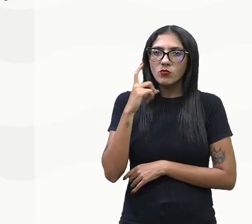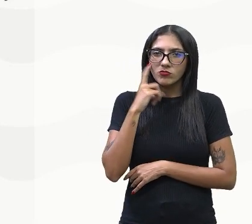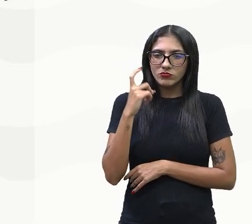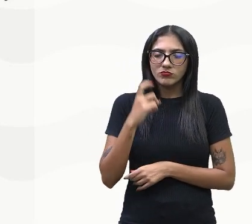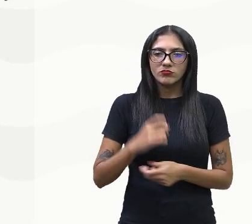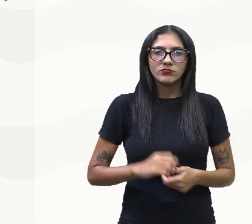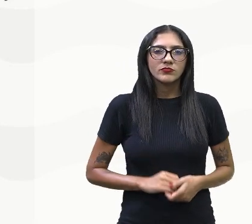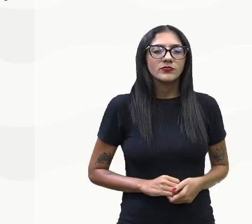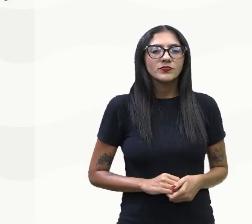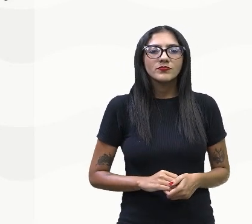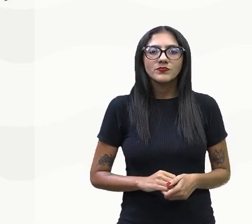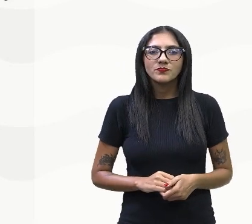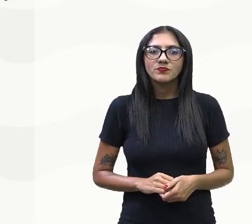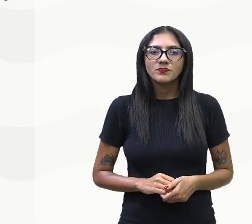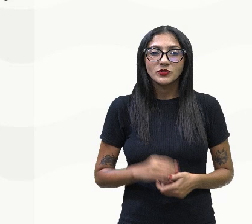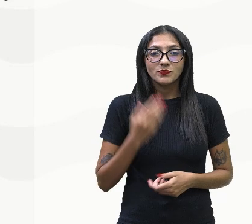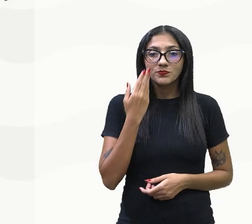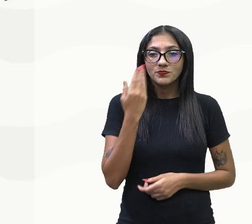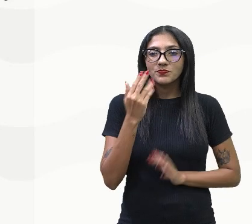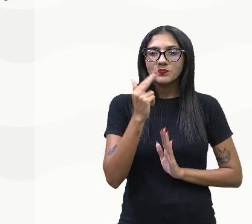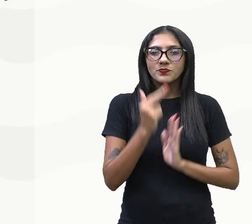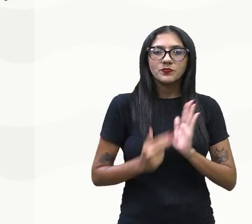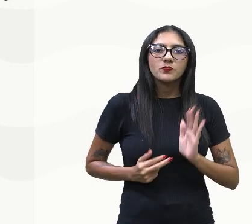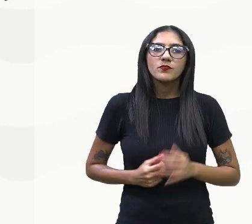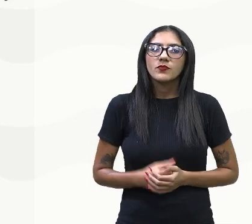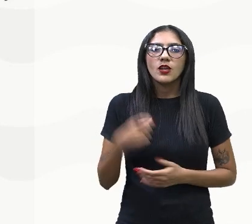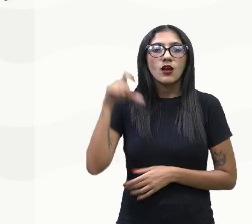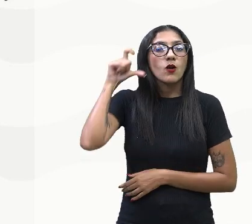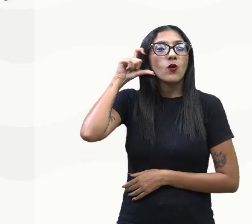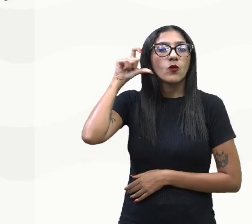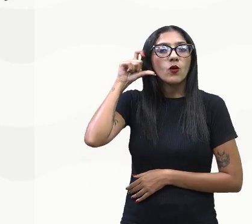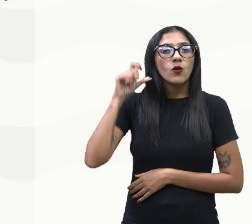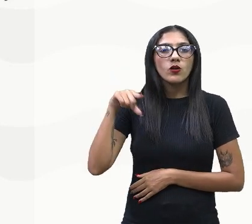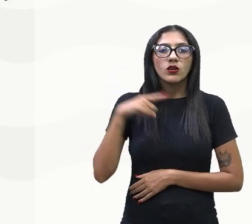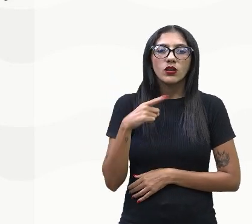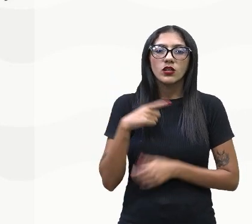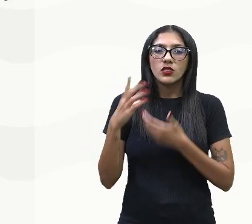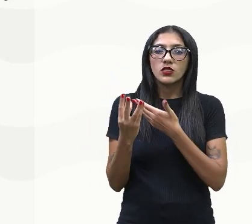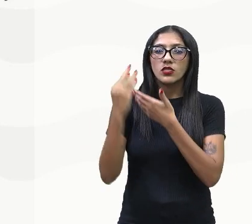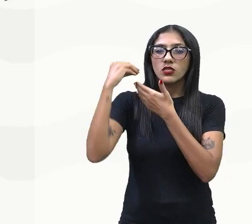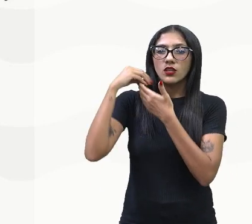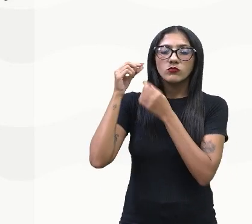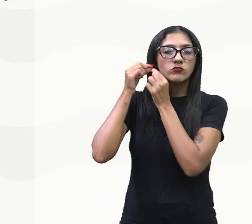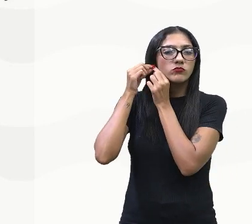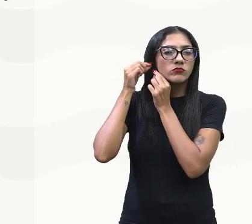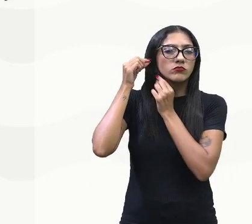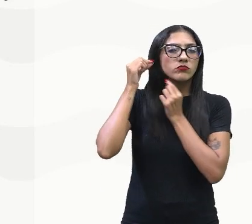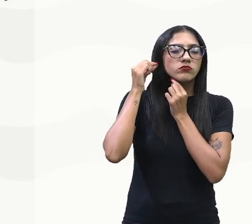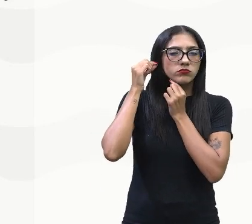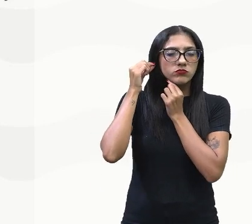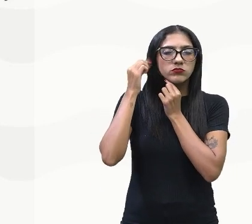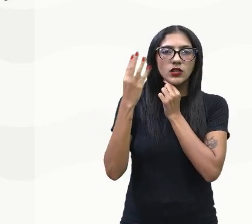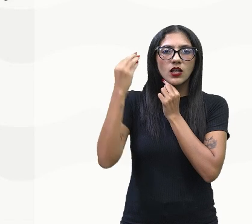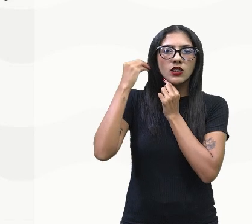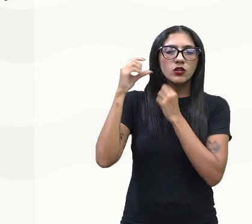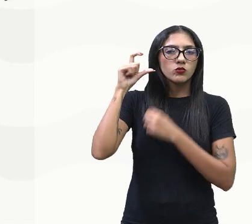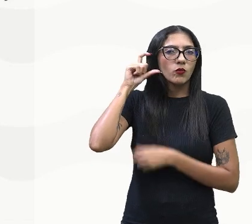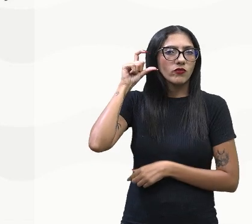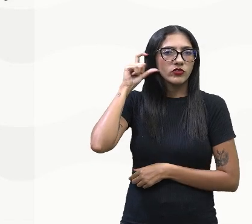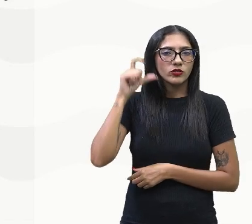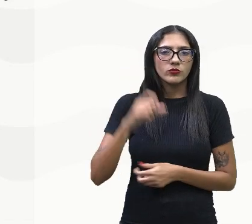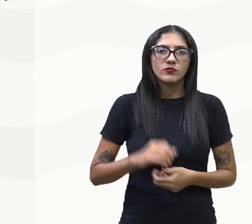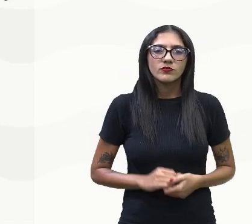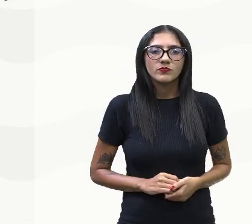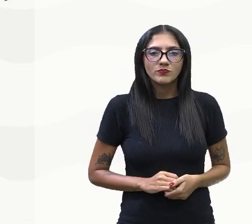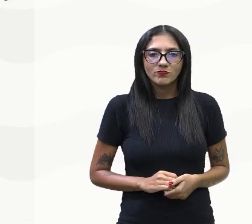perceber. Vamos fazer a leitura comigo. A cóclea é a porção anterior do labirinto, localizada na região do ouvido interno. Olha